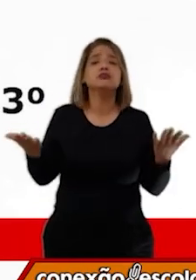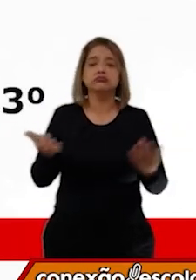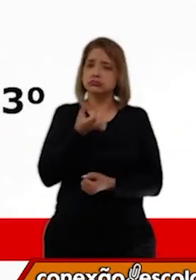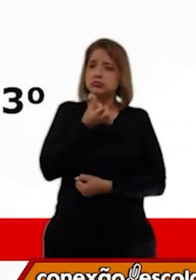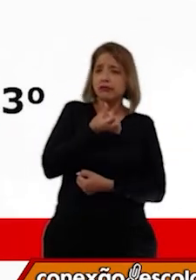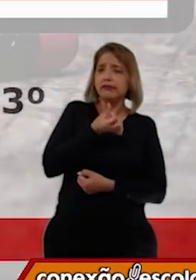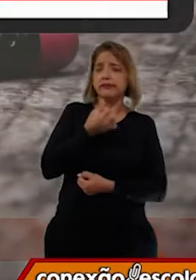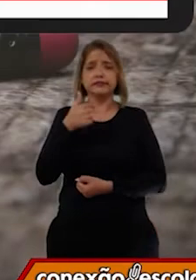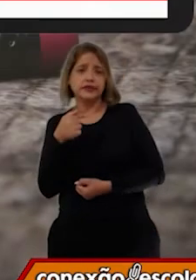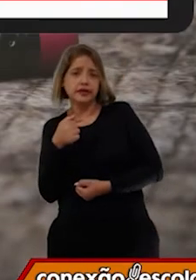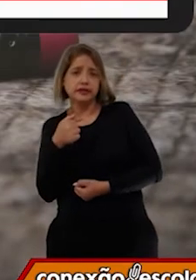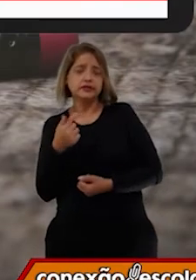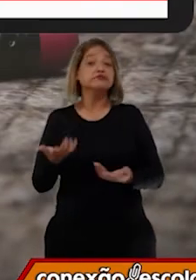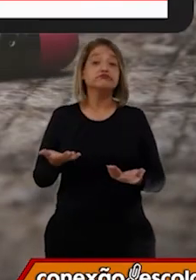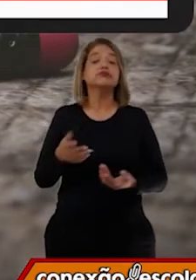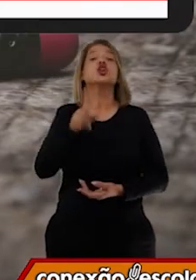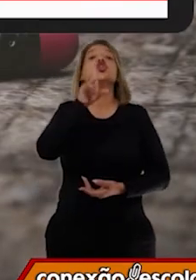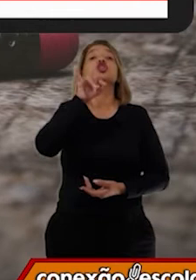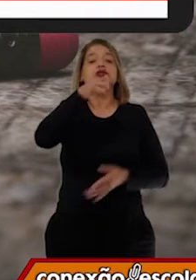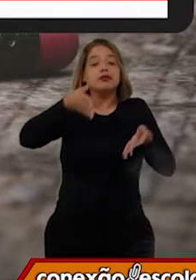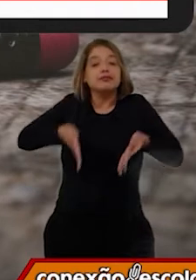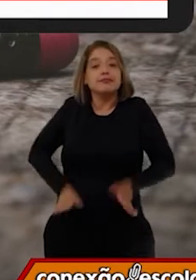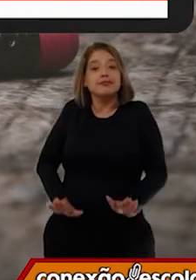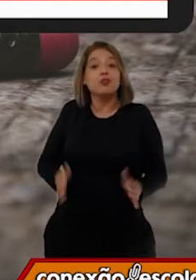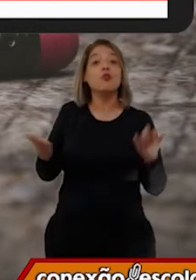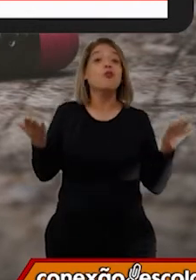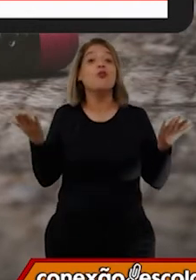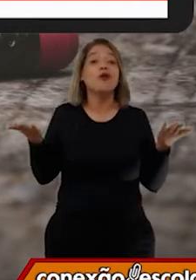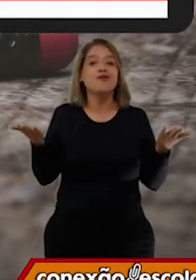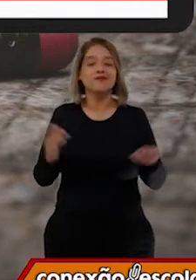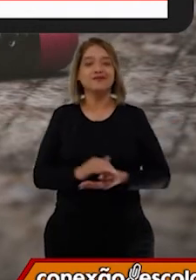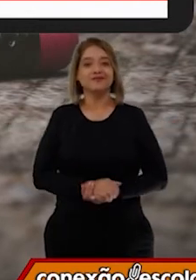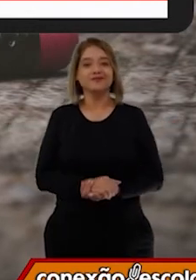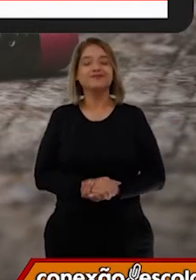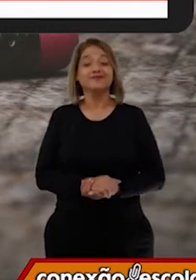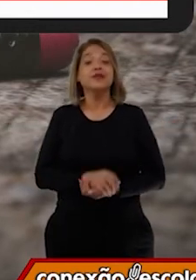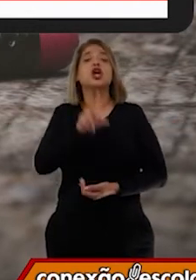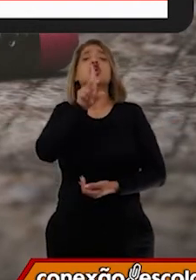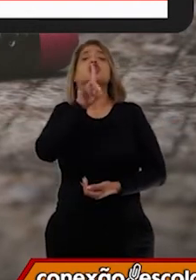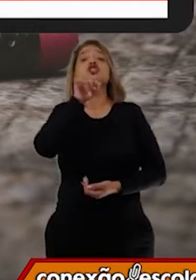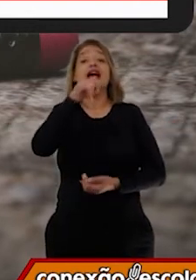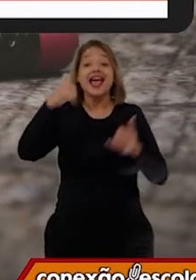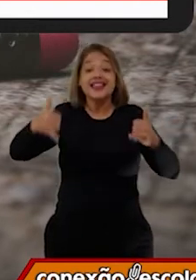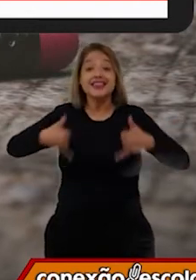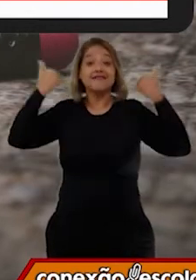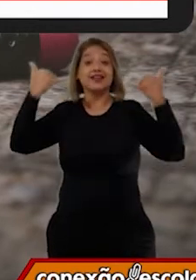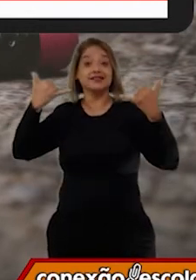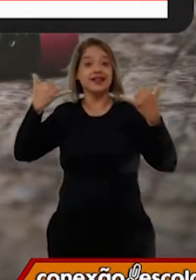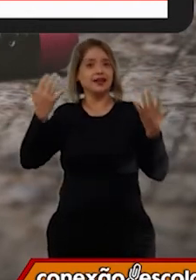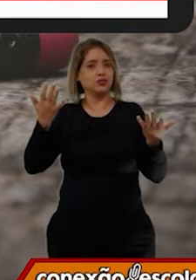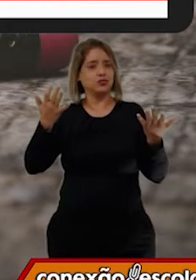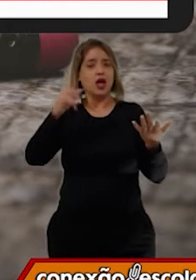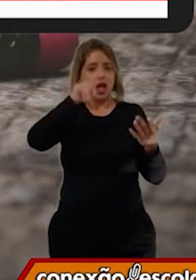6, 7. E o dia do seu nascimento? E o dia do seu aniversário? Dia